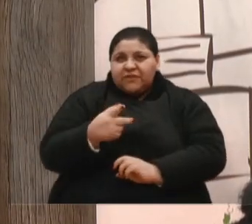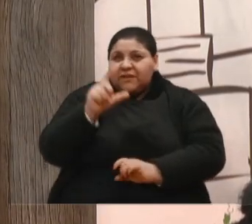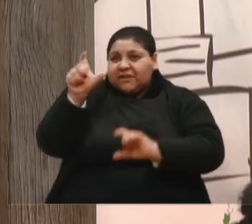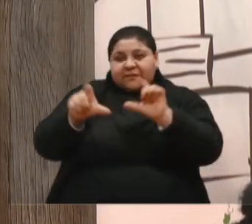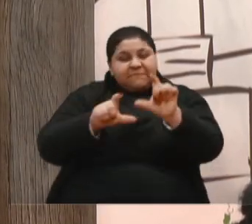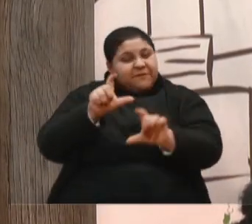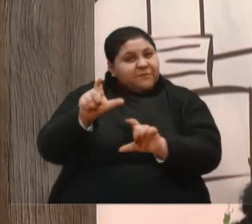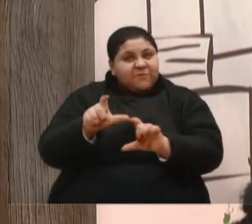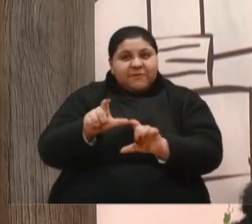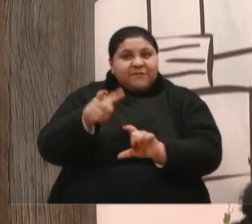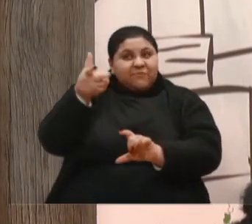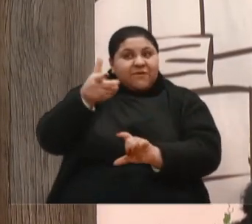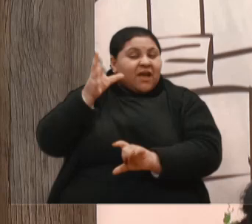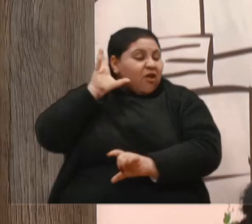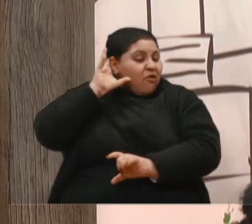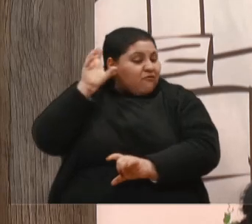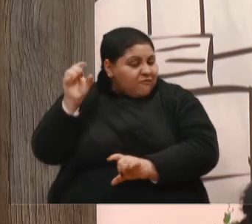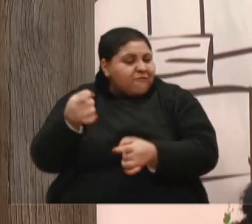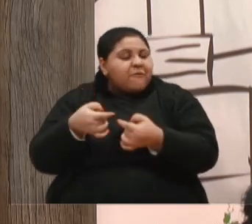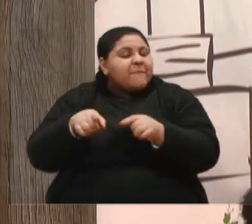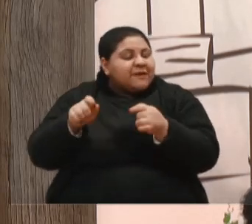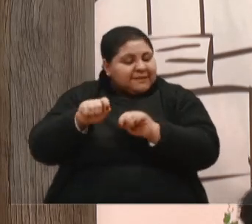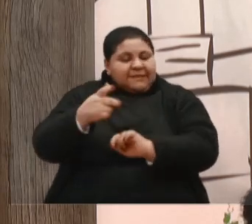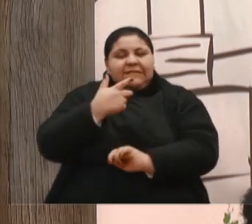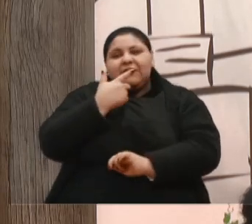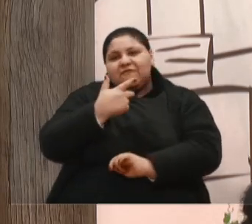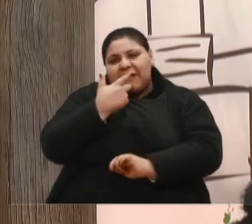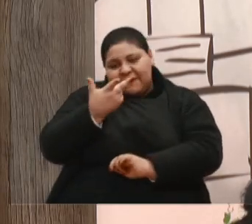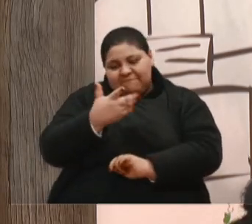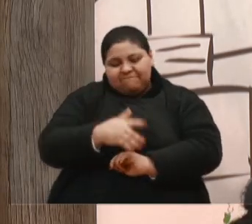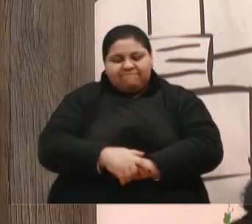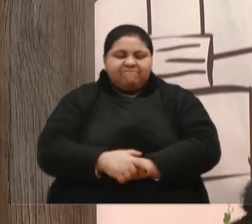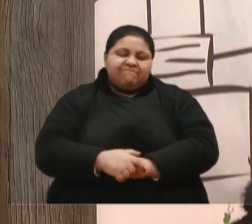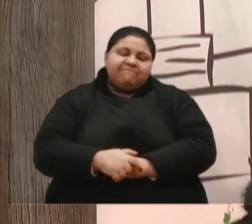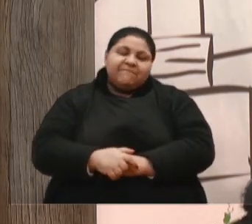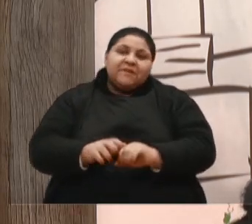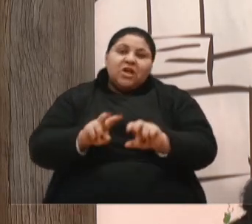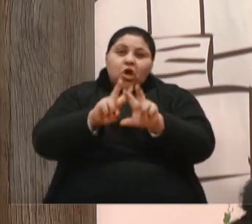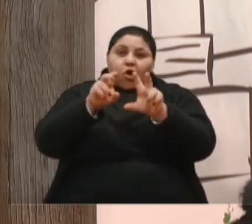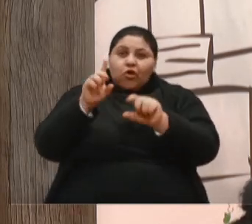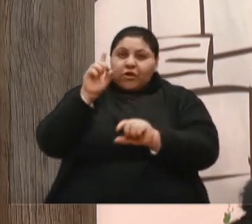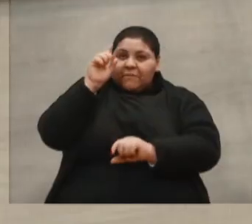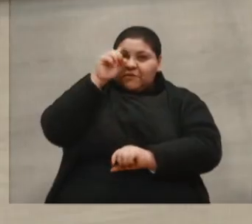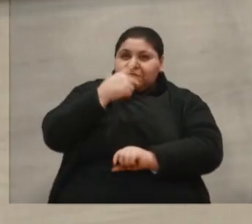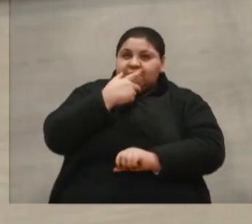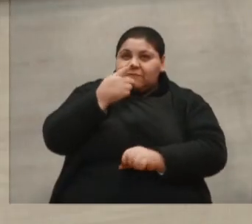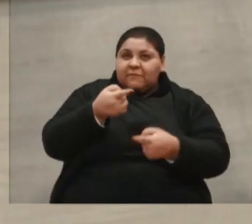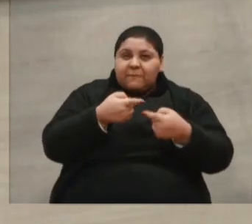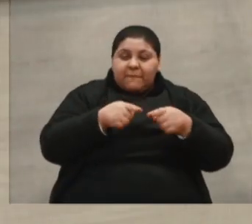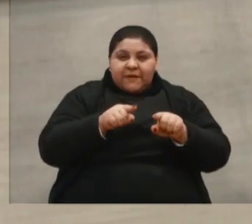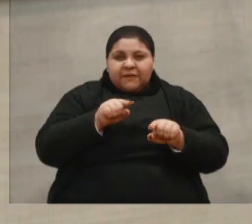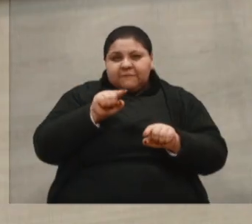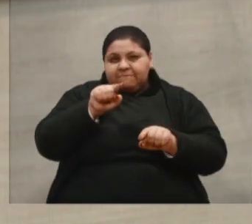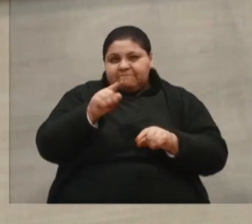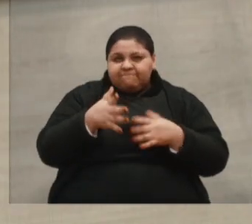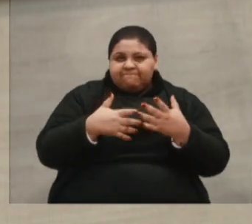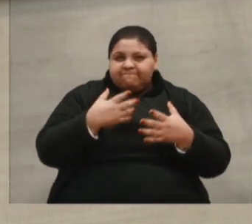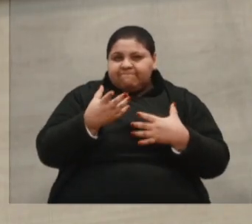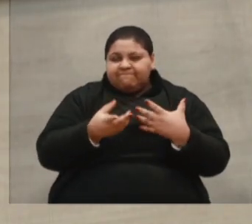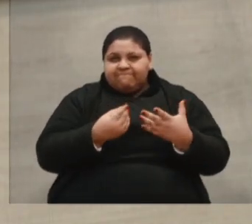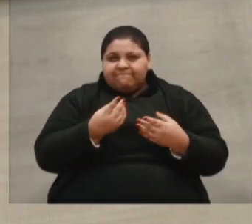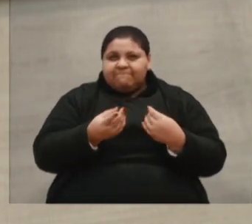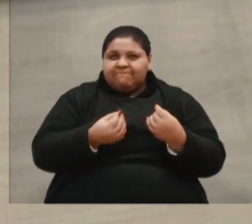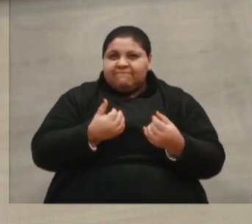gente falar, um tema que as pessoas não querem ouvir, mas que é necessário abordar. O tema é difícil de falar, mas no